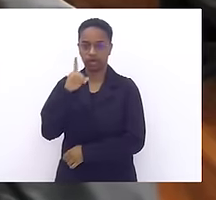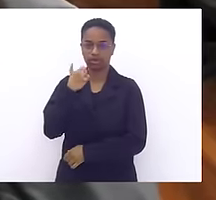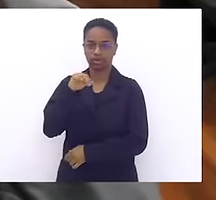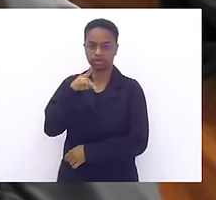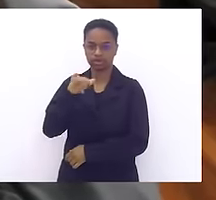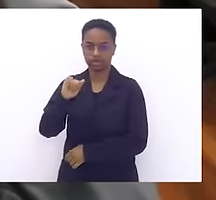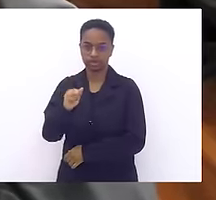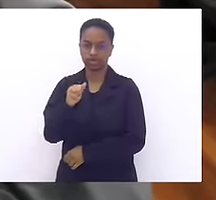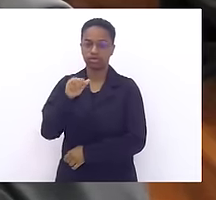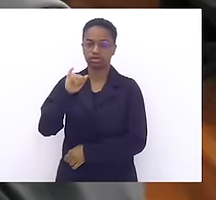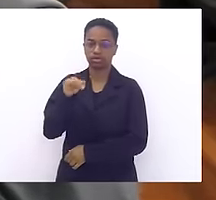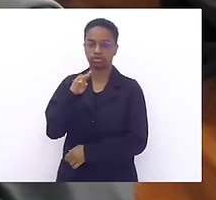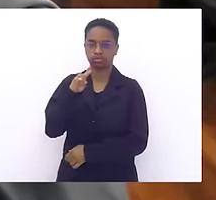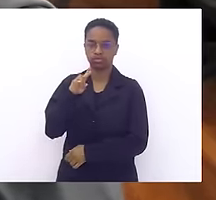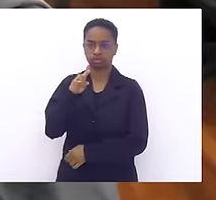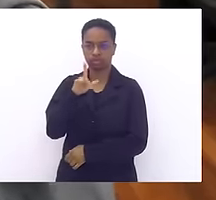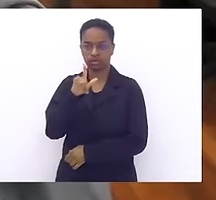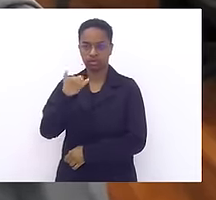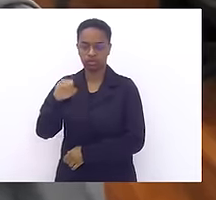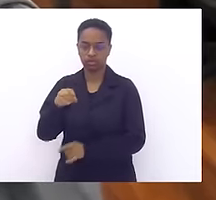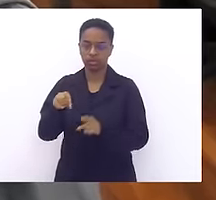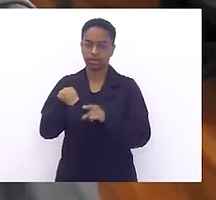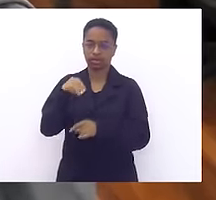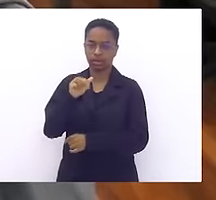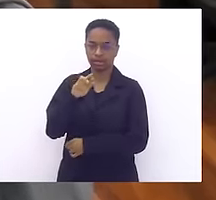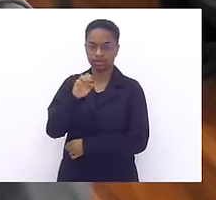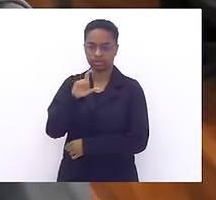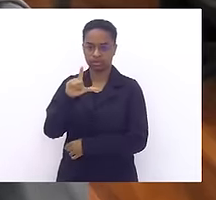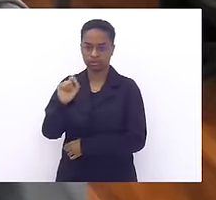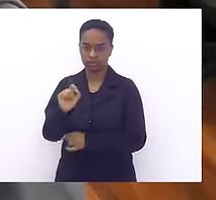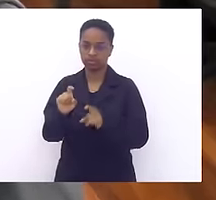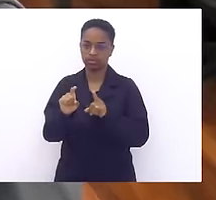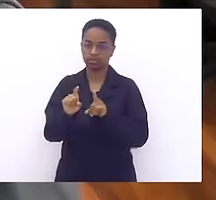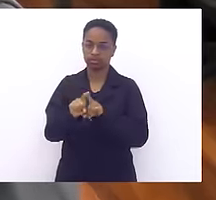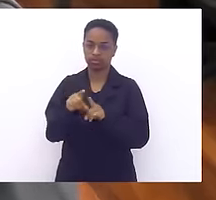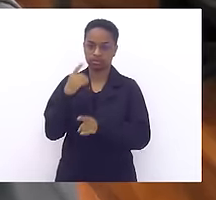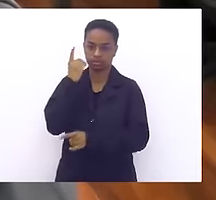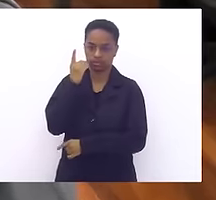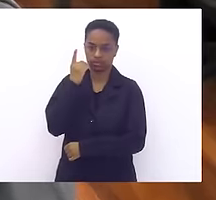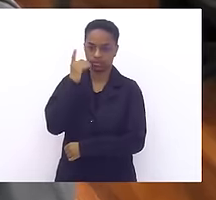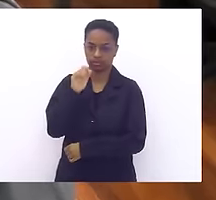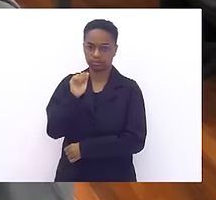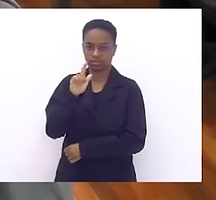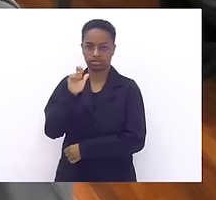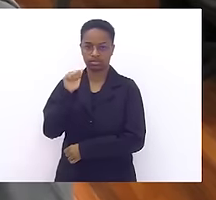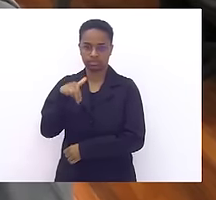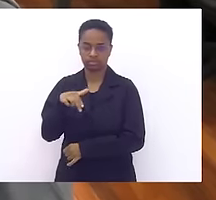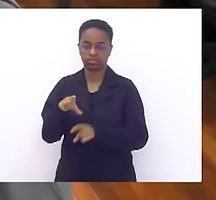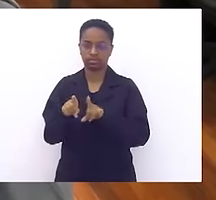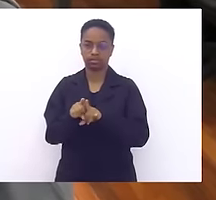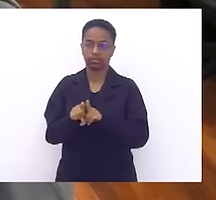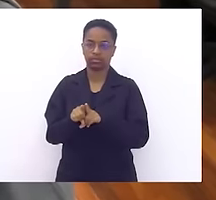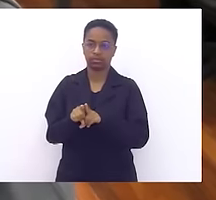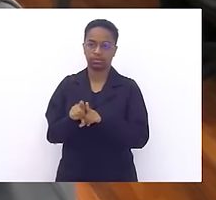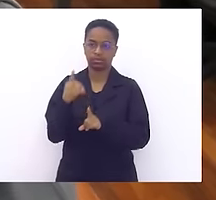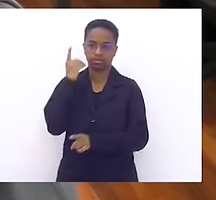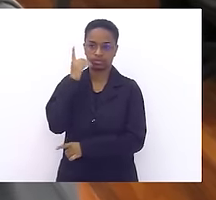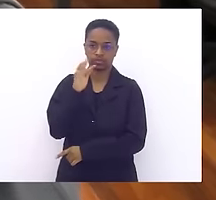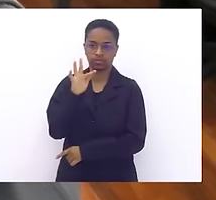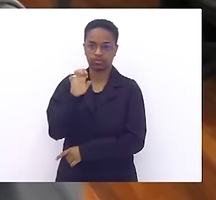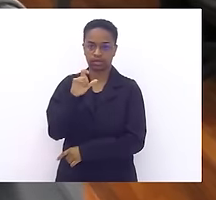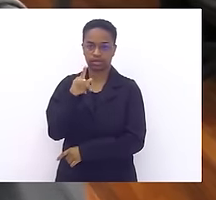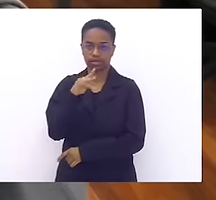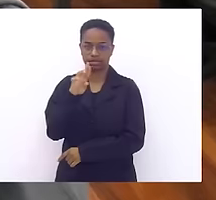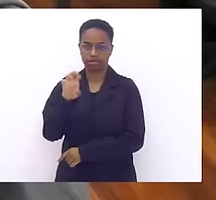Índia Deputado Giovani Ratinho Deputado Marcelo Dino Deputado Alan Lopes Deputado Felipe